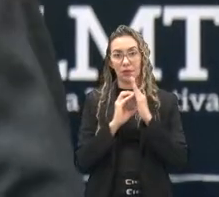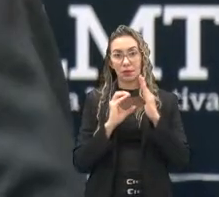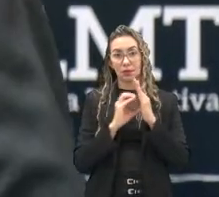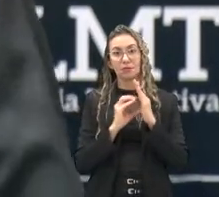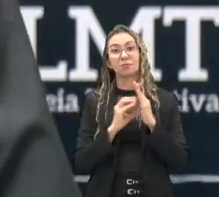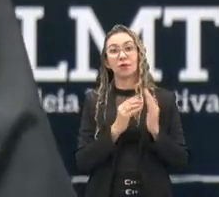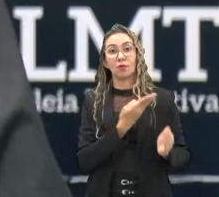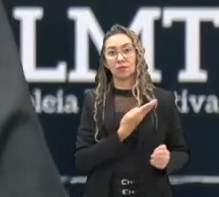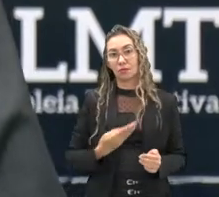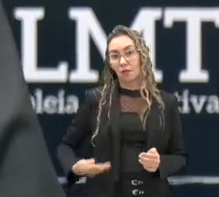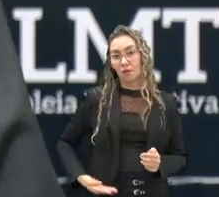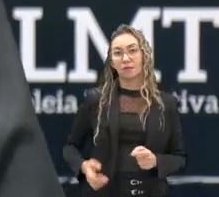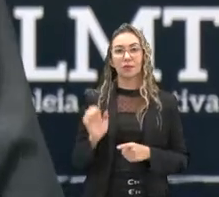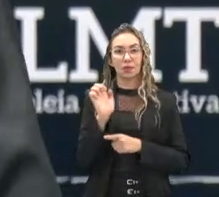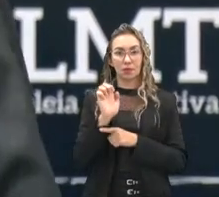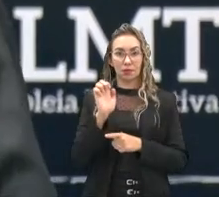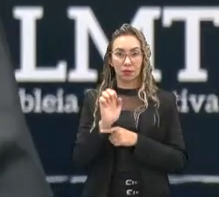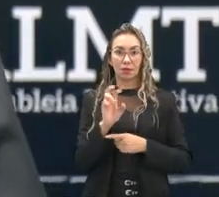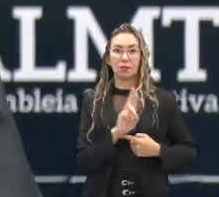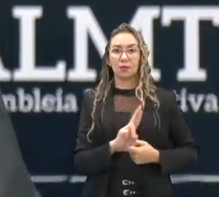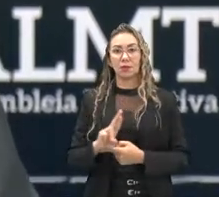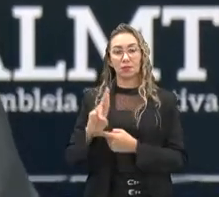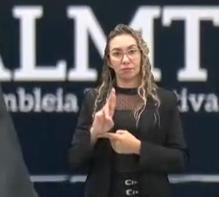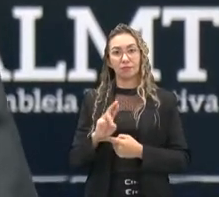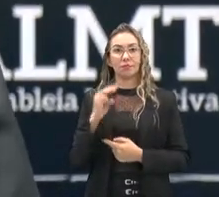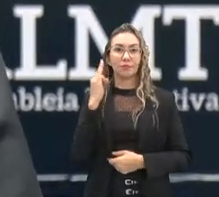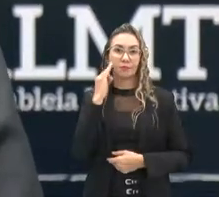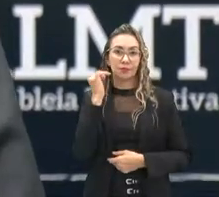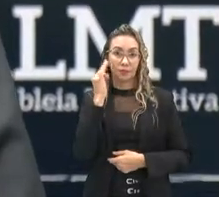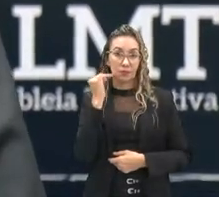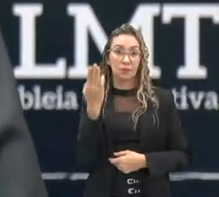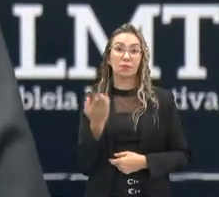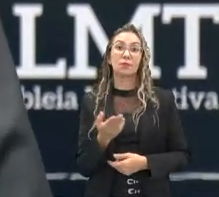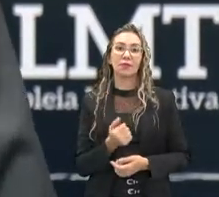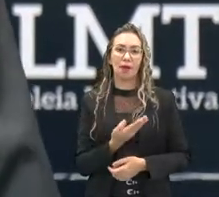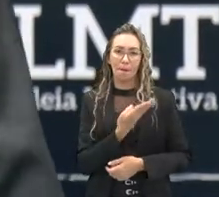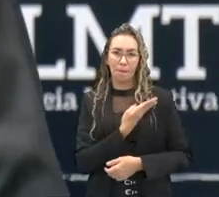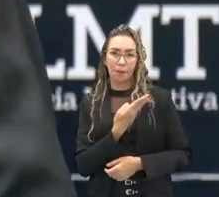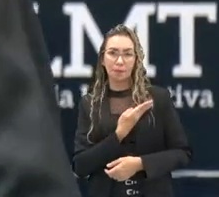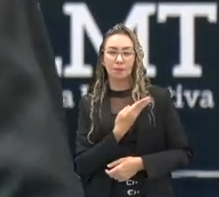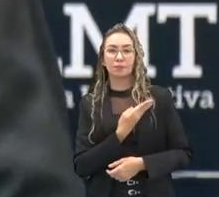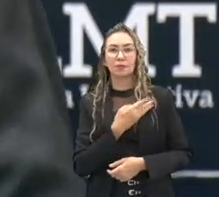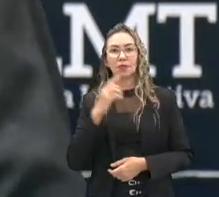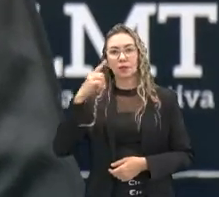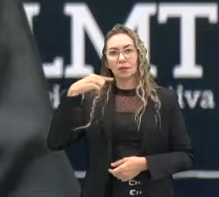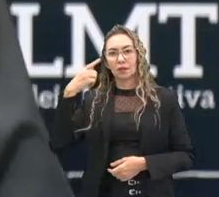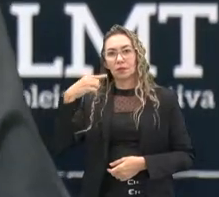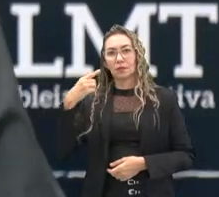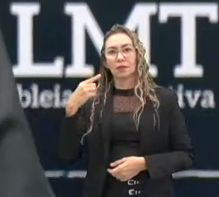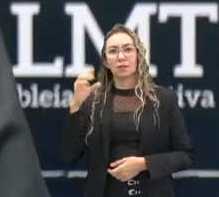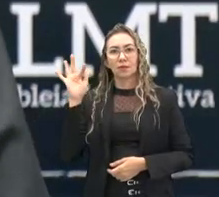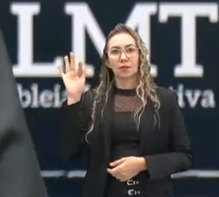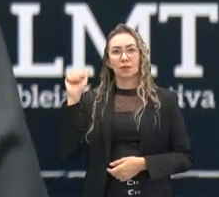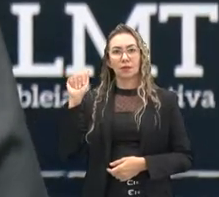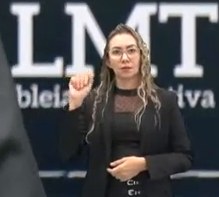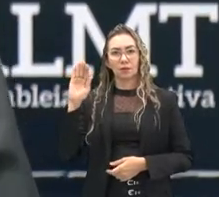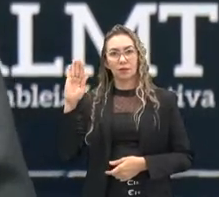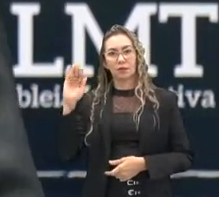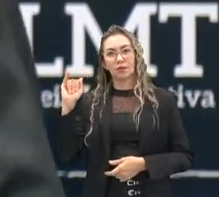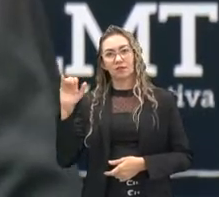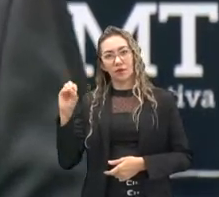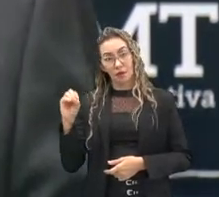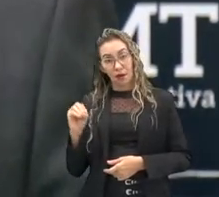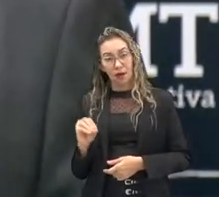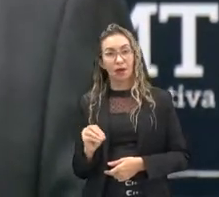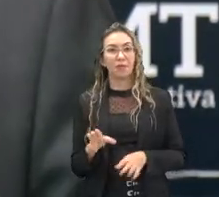representando o governador Mauro Mendes, prezado estimado amigo deputado Fábio Tardim, nosso